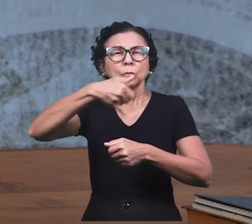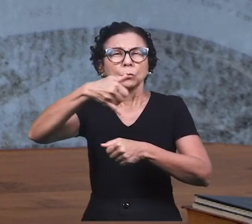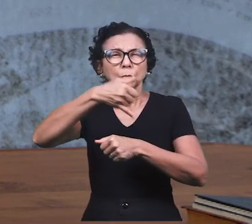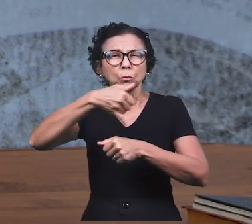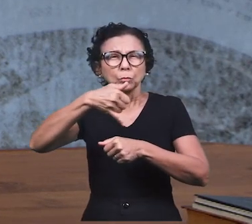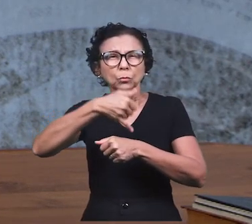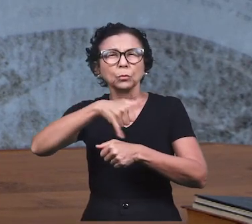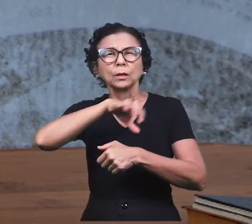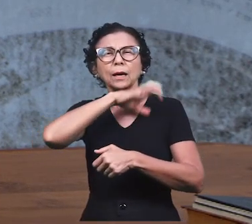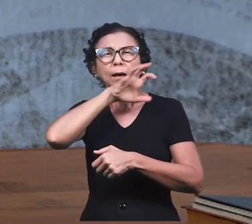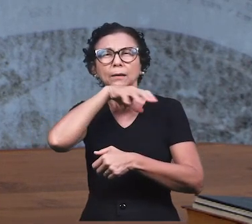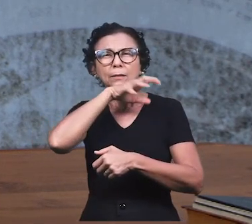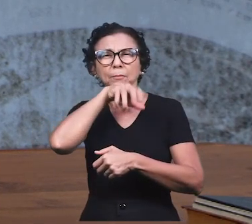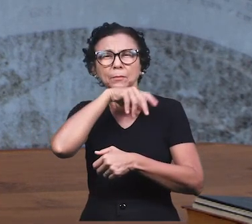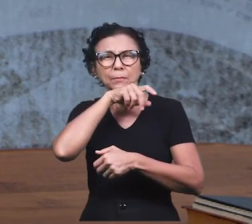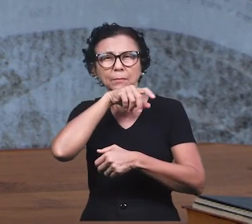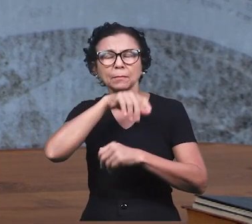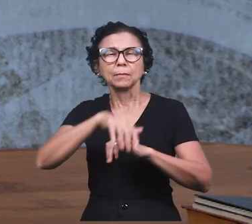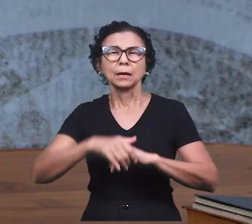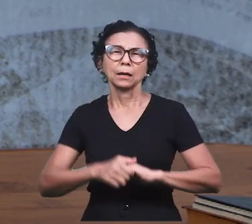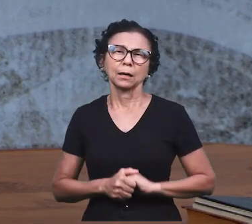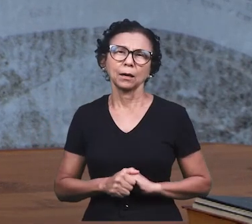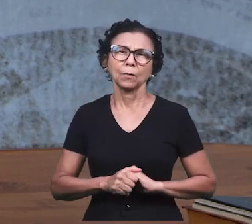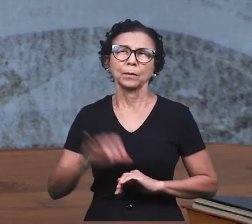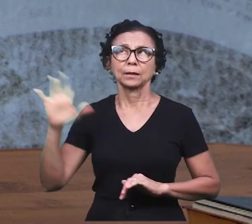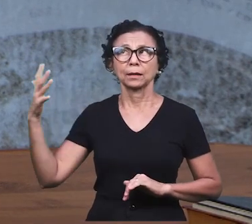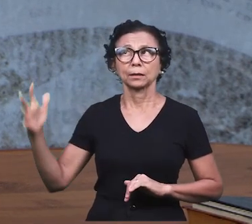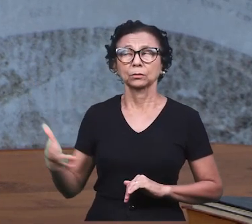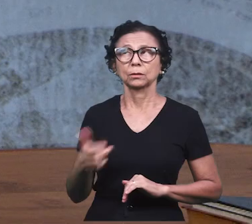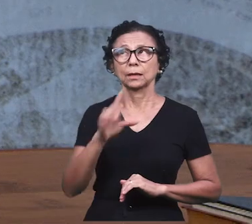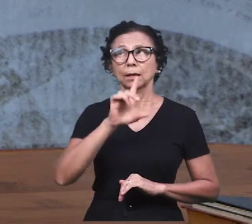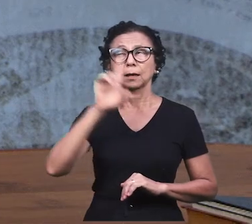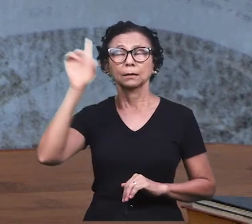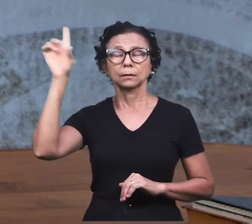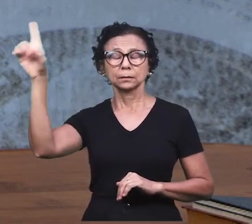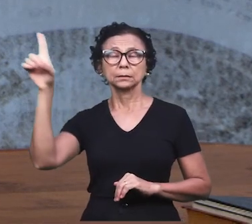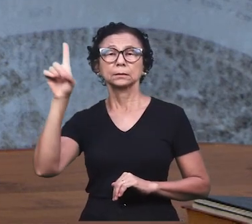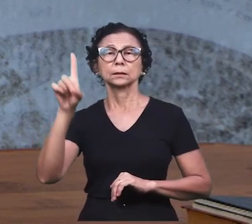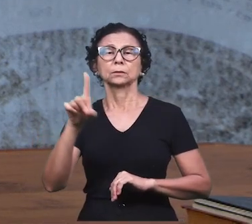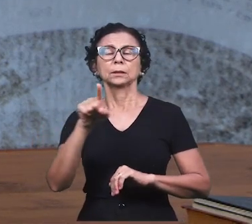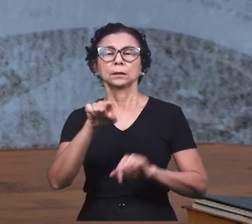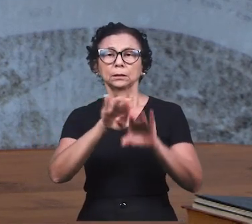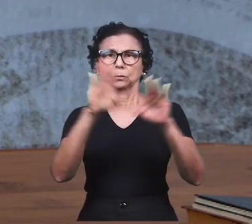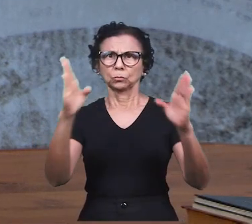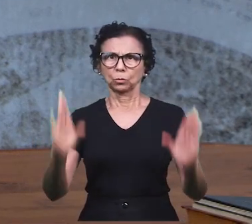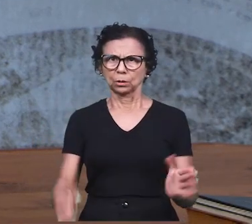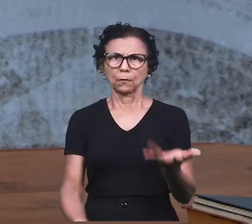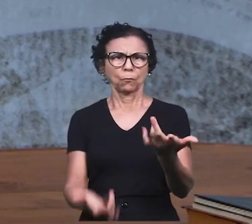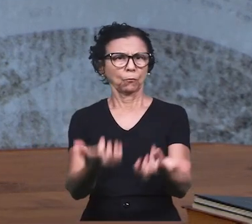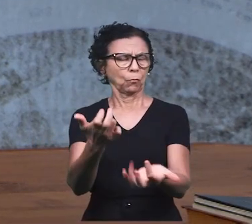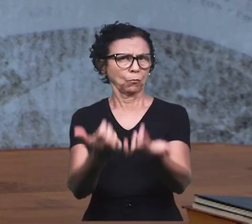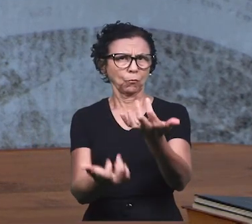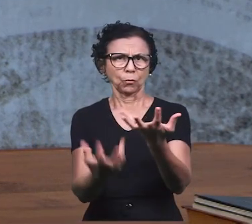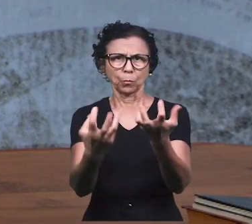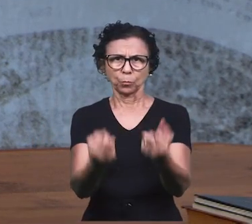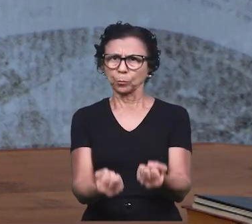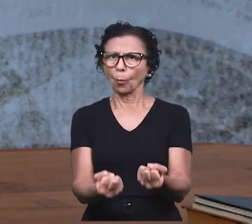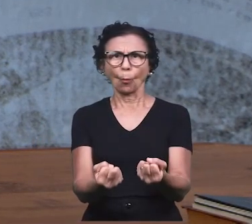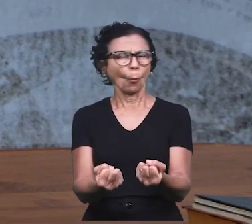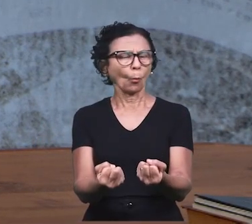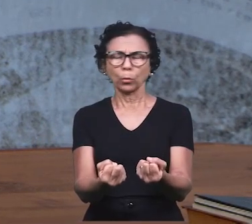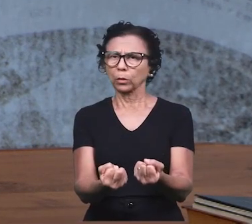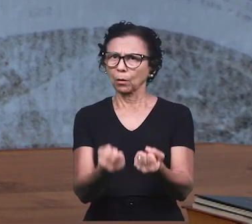pacíficas. O fogo arderá continuamente sobre o altar e não se apagará.